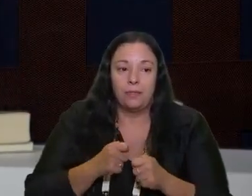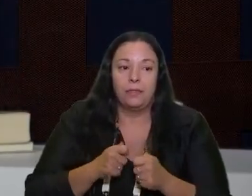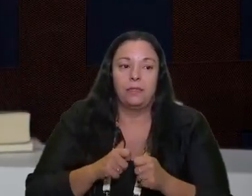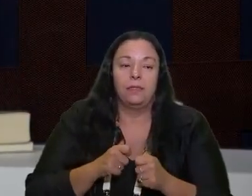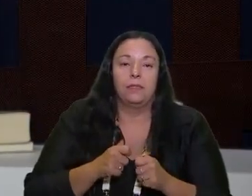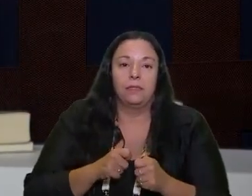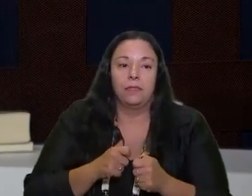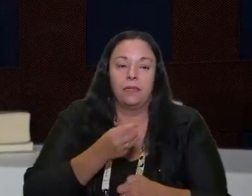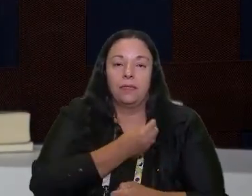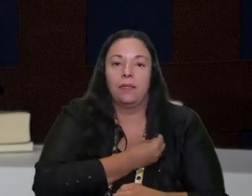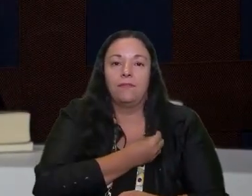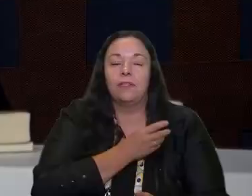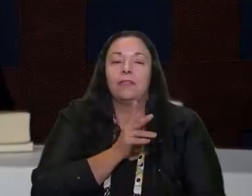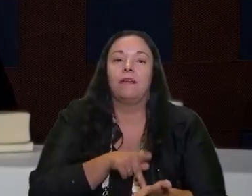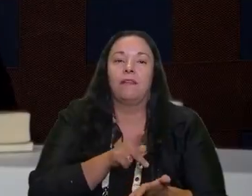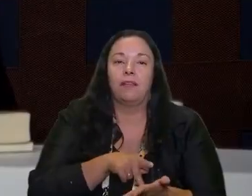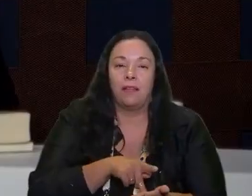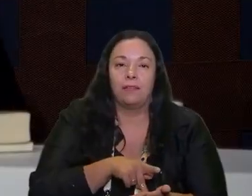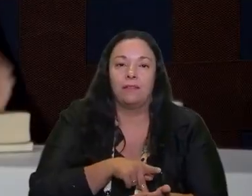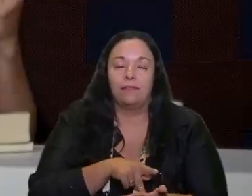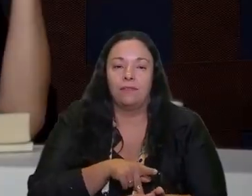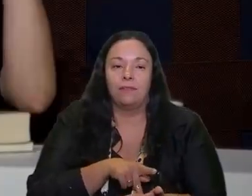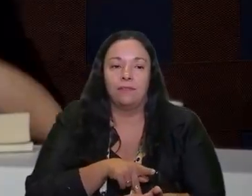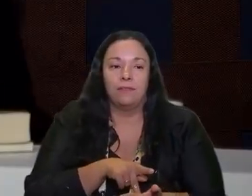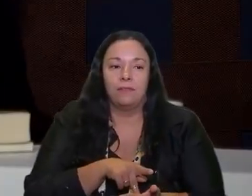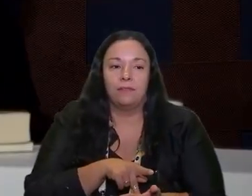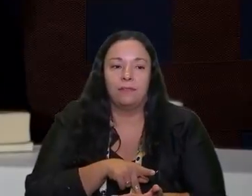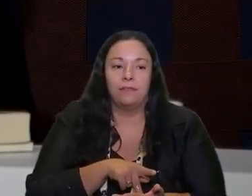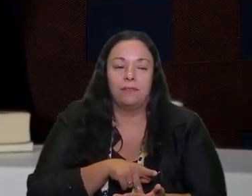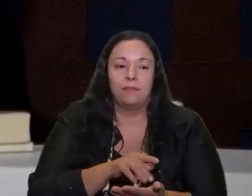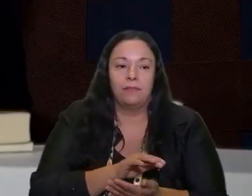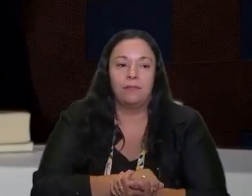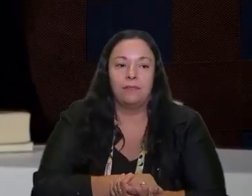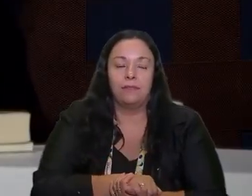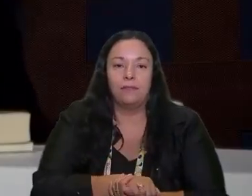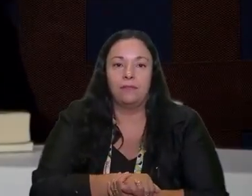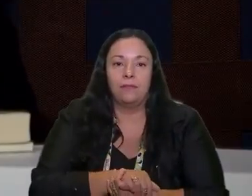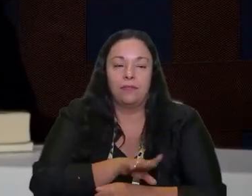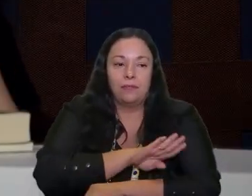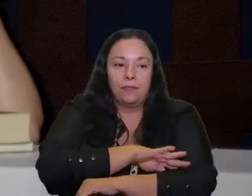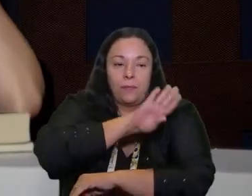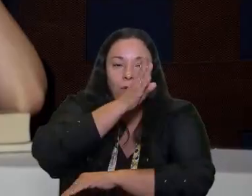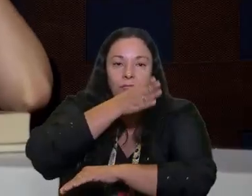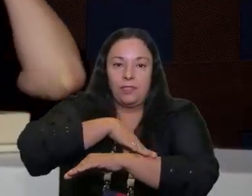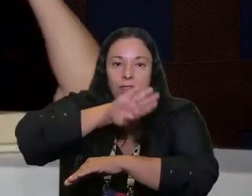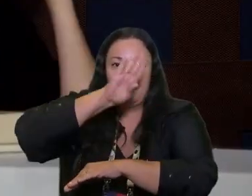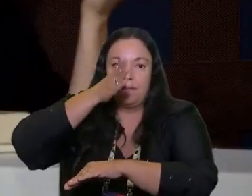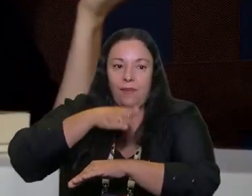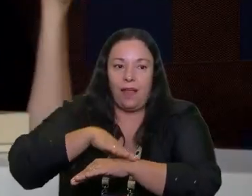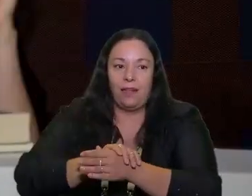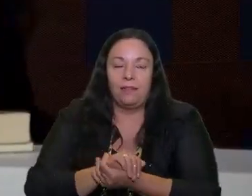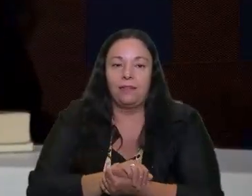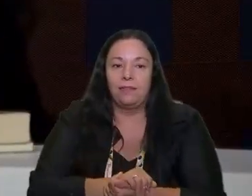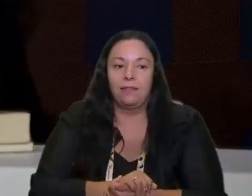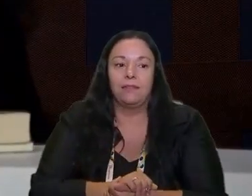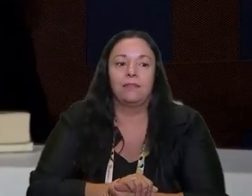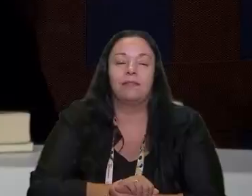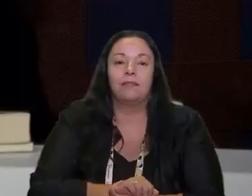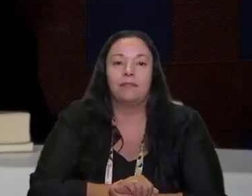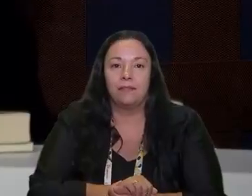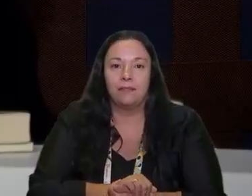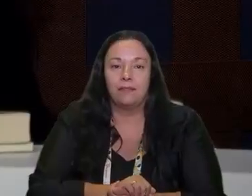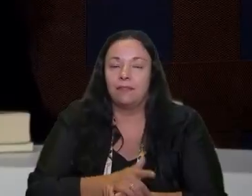esse caos da vida real e esses montes e esses vales. Sem planícies. Sem planícies.